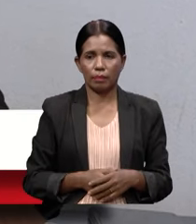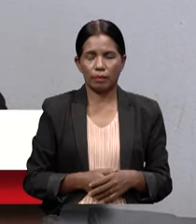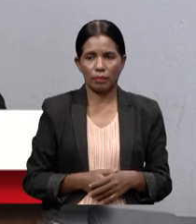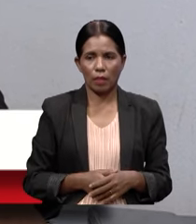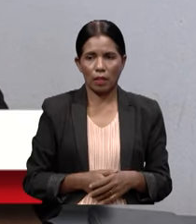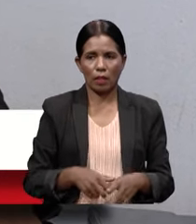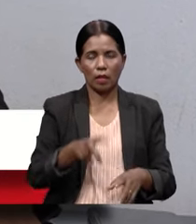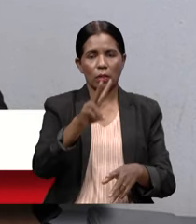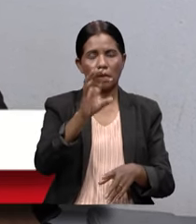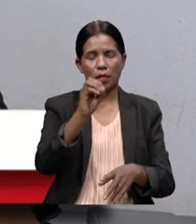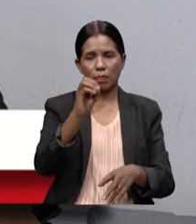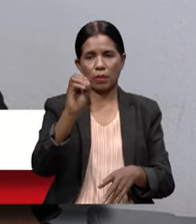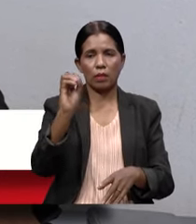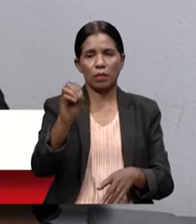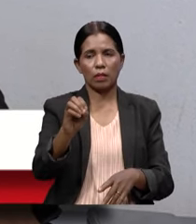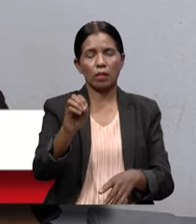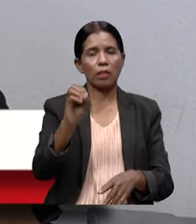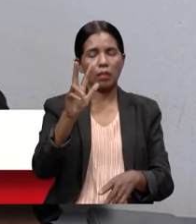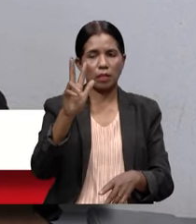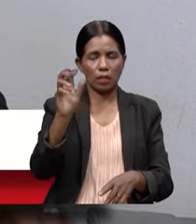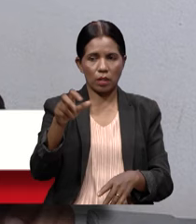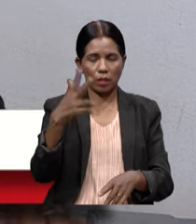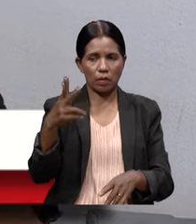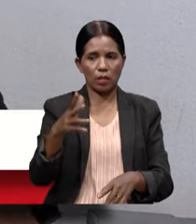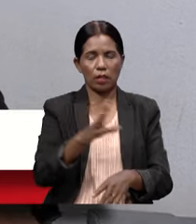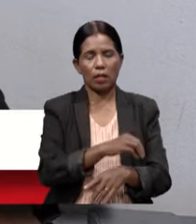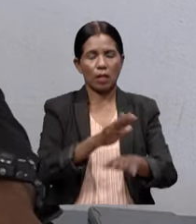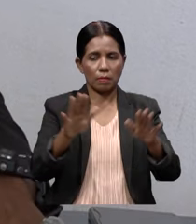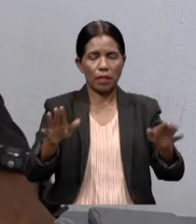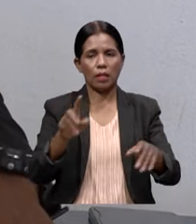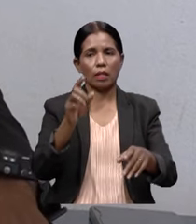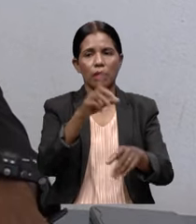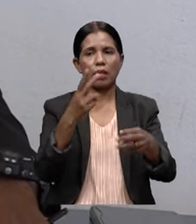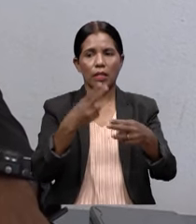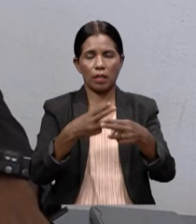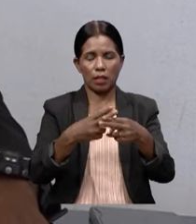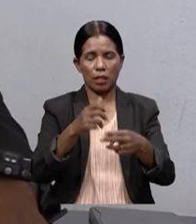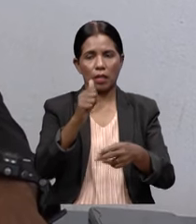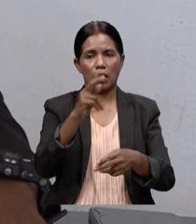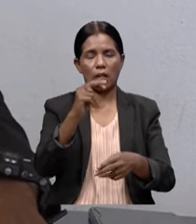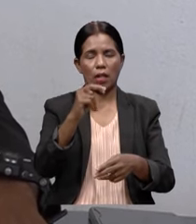Em 2013, além de Nara Antônio, maka usa Jaimito Ninia,